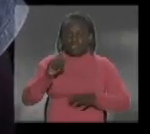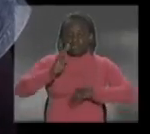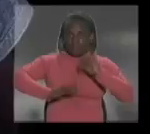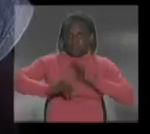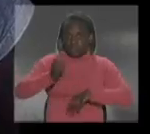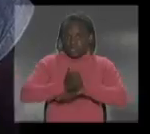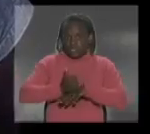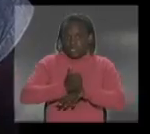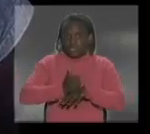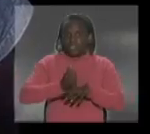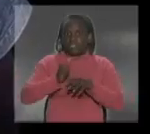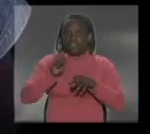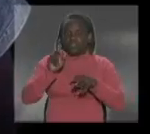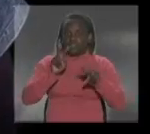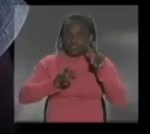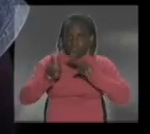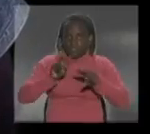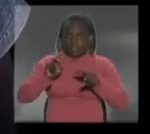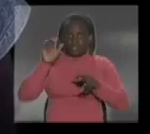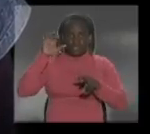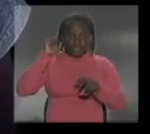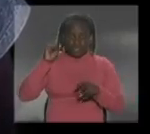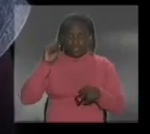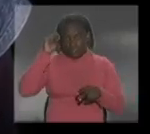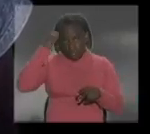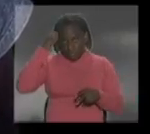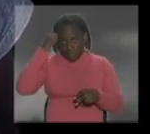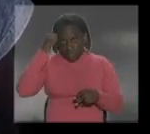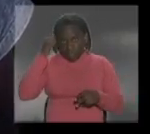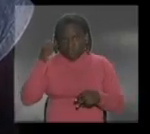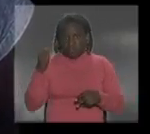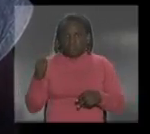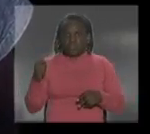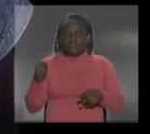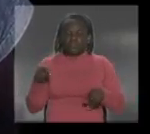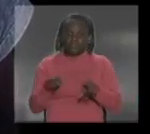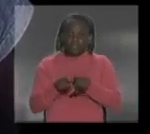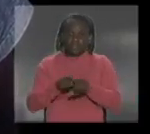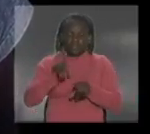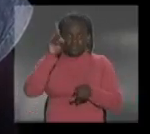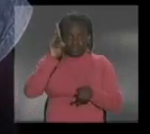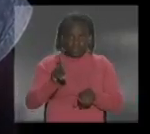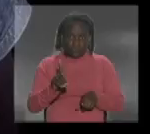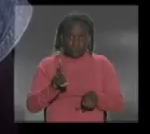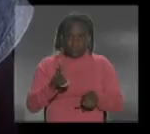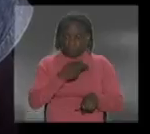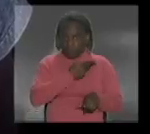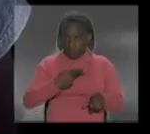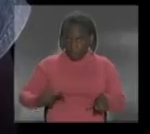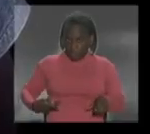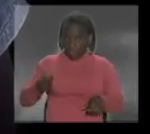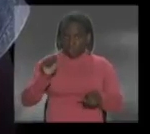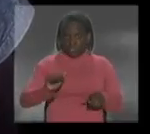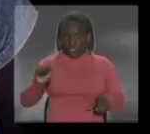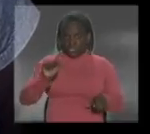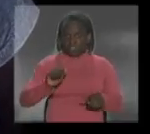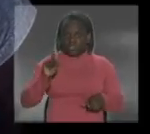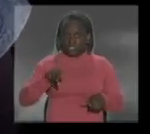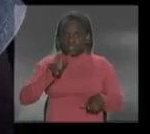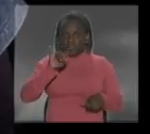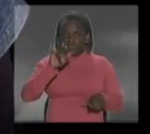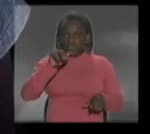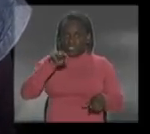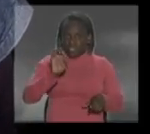Audiovisual Negra e a diretora, né, enfim, a presidente dessa associação é a